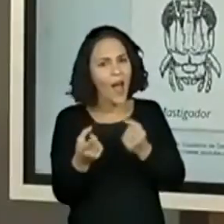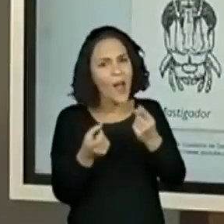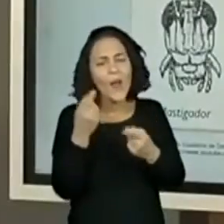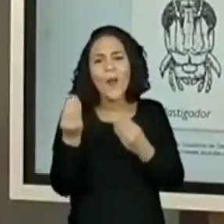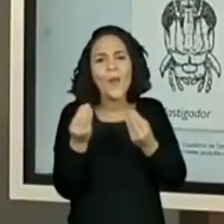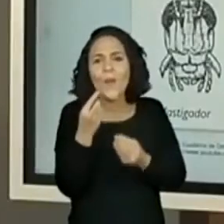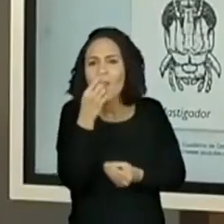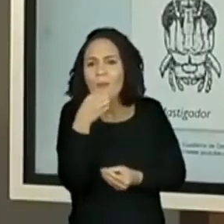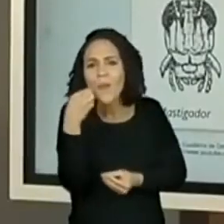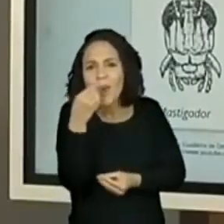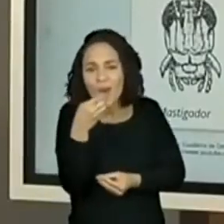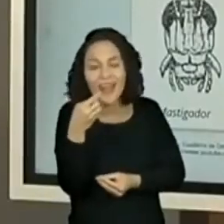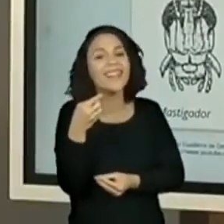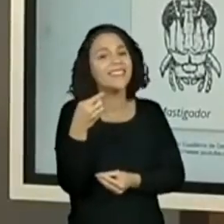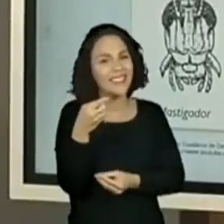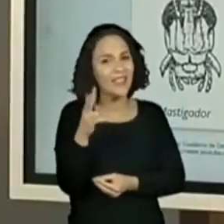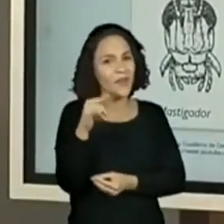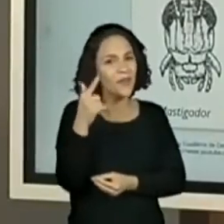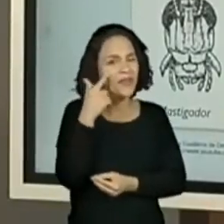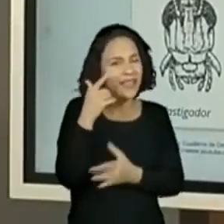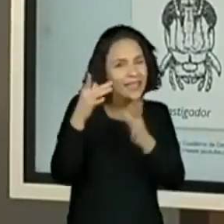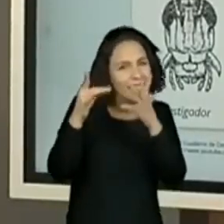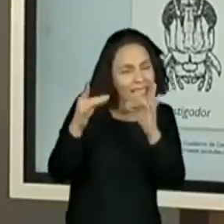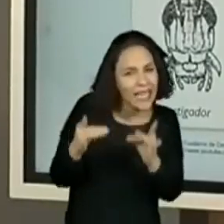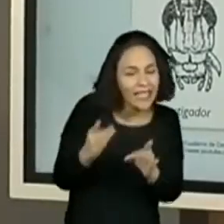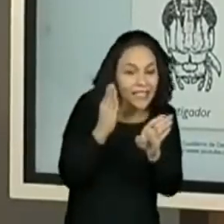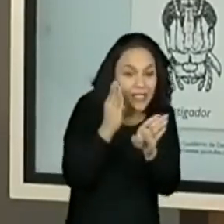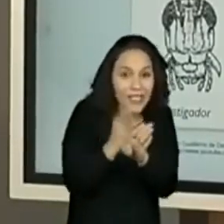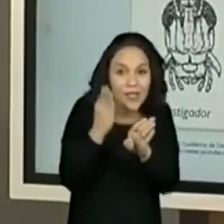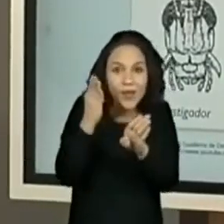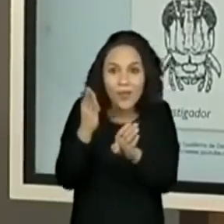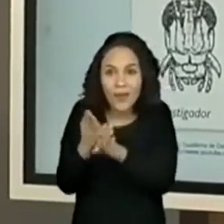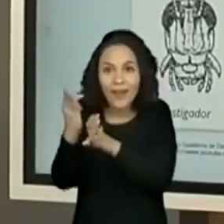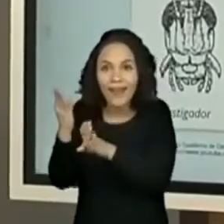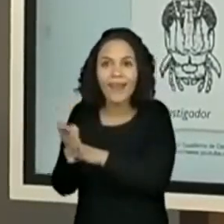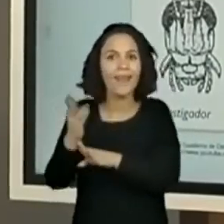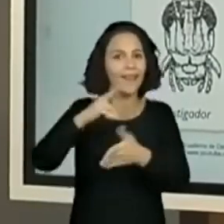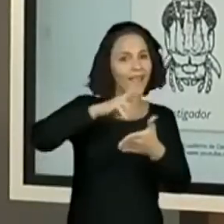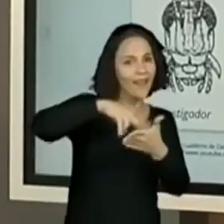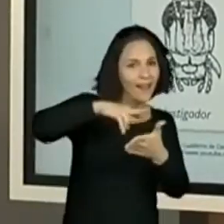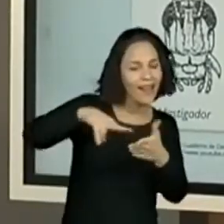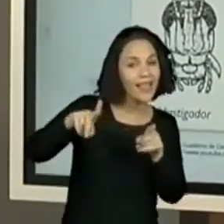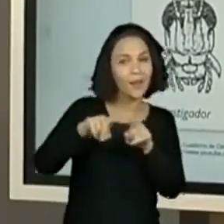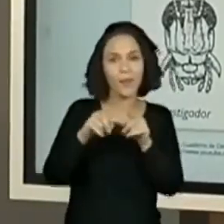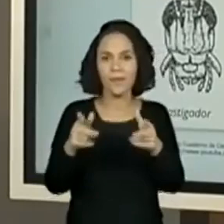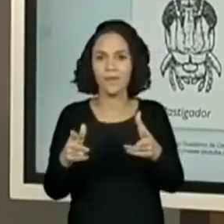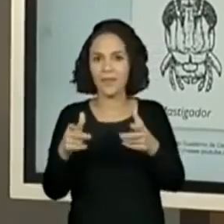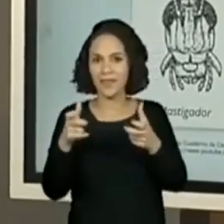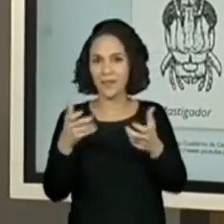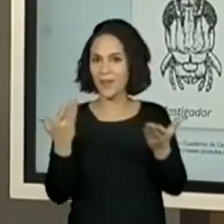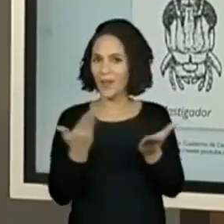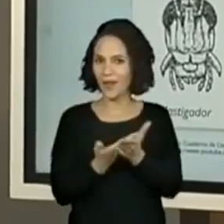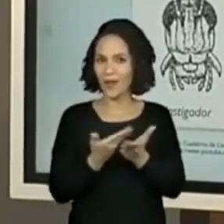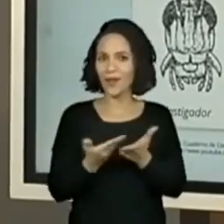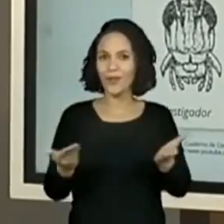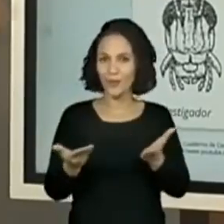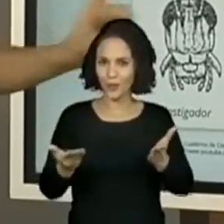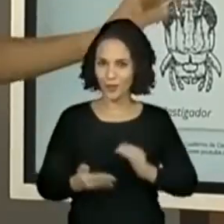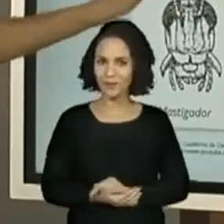vamos conversar sobre isso e vamos descobrir, ler e observar também no decorrer dessa